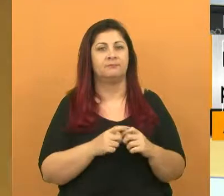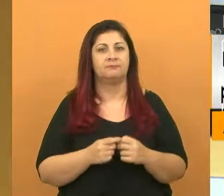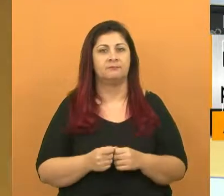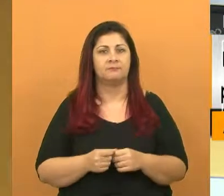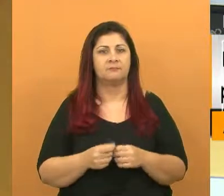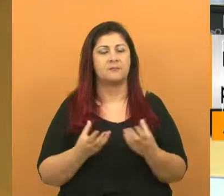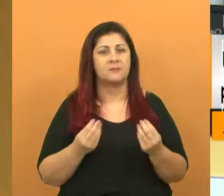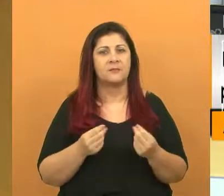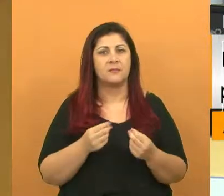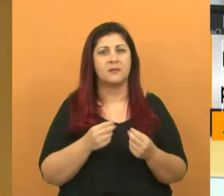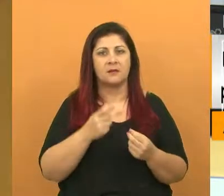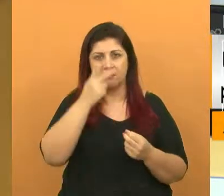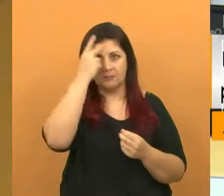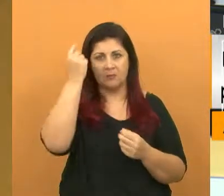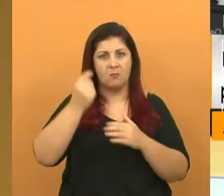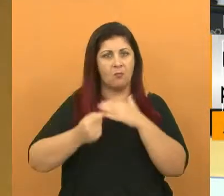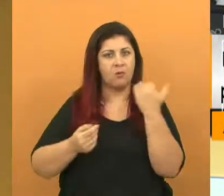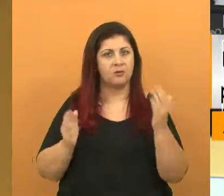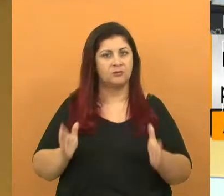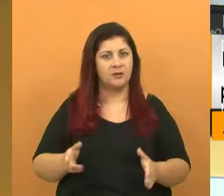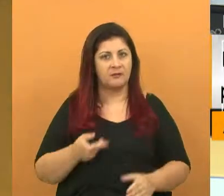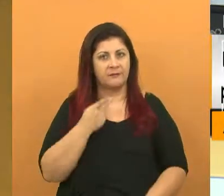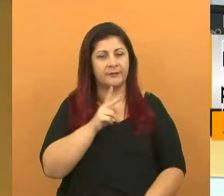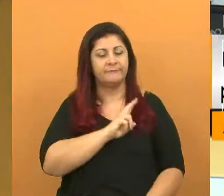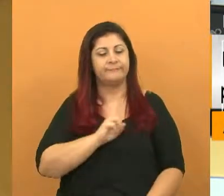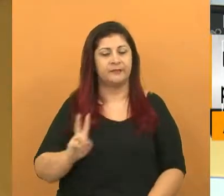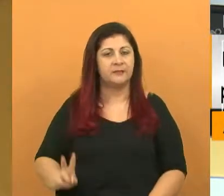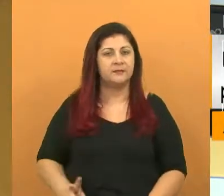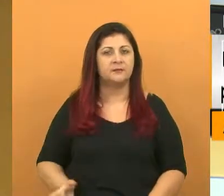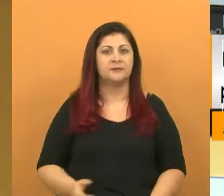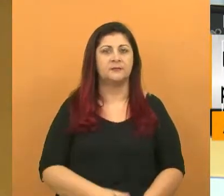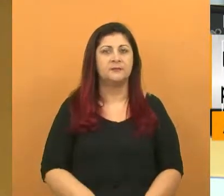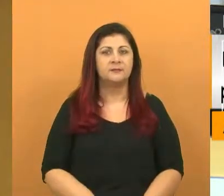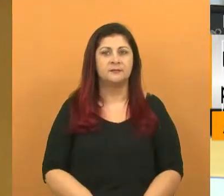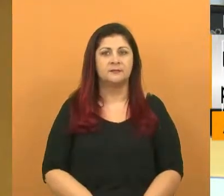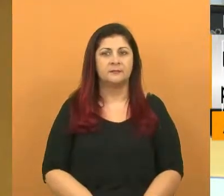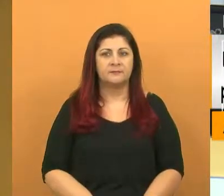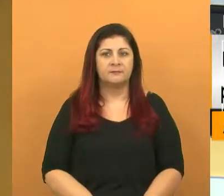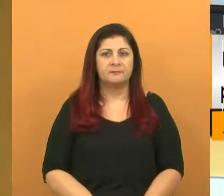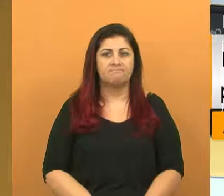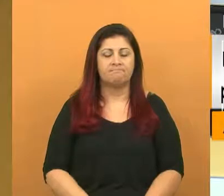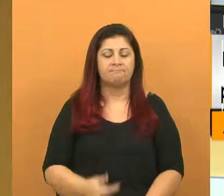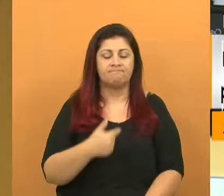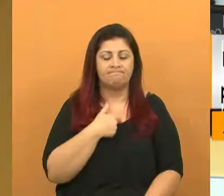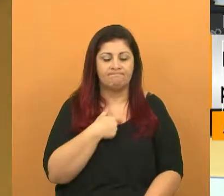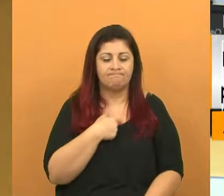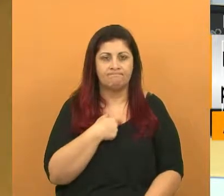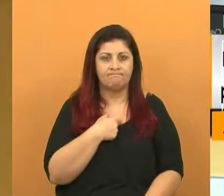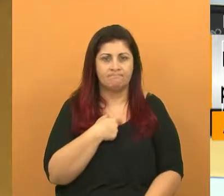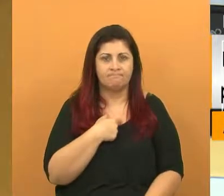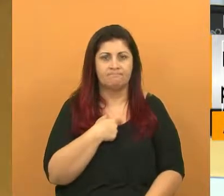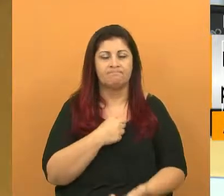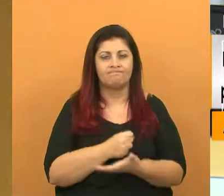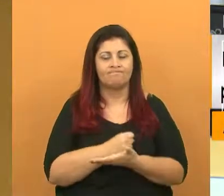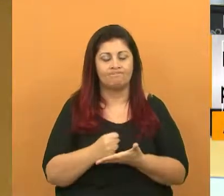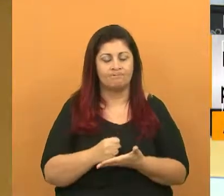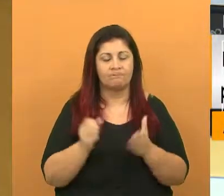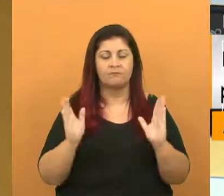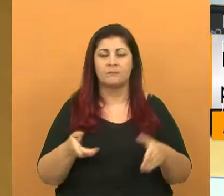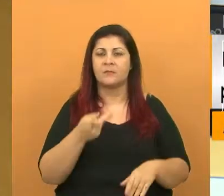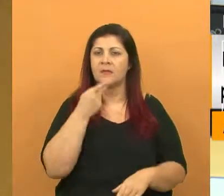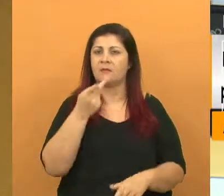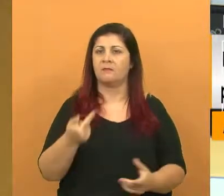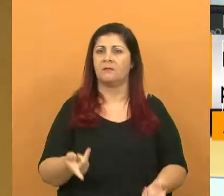já morreram se diz, vereador, tudo que eu estou passando hoje, digo para você,